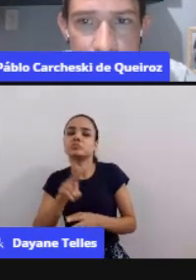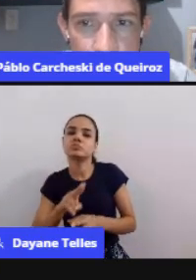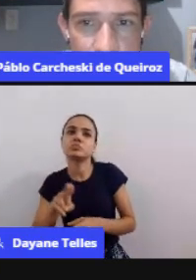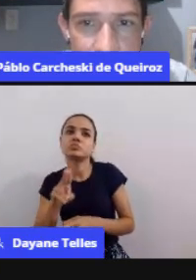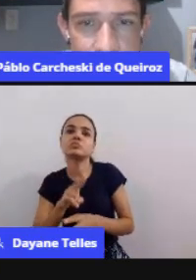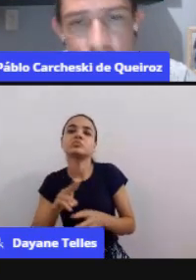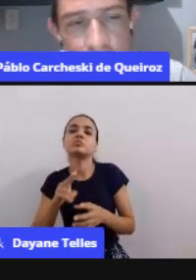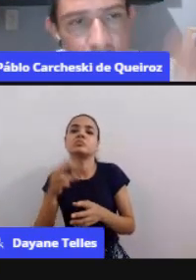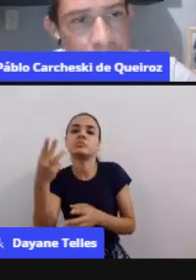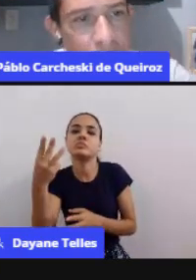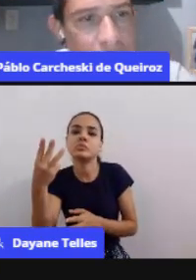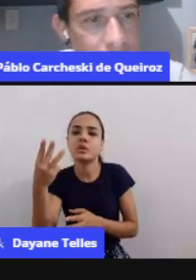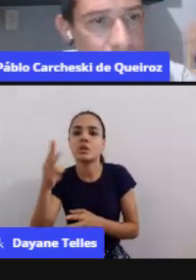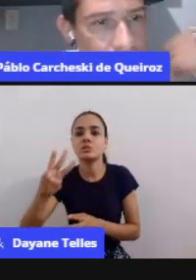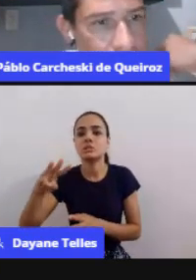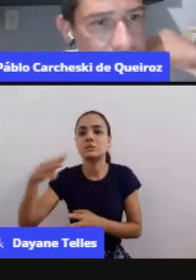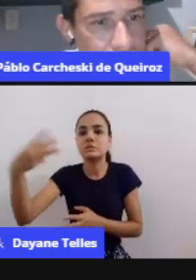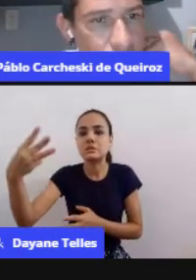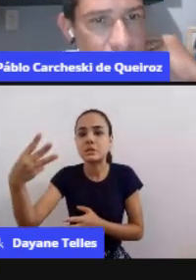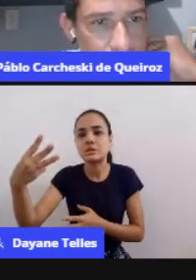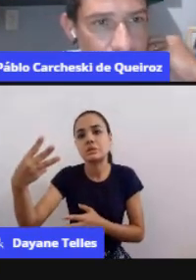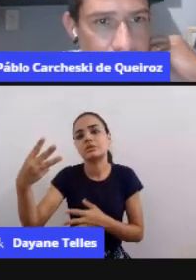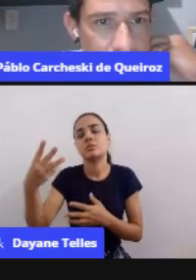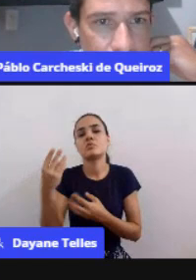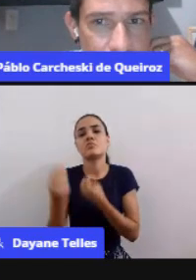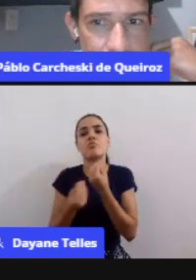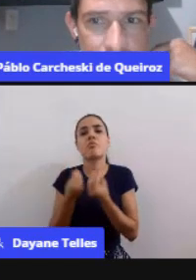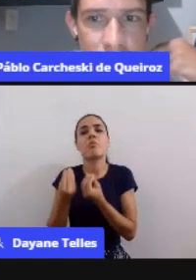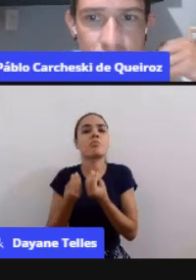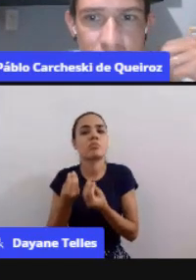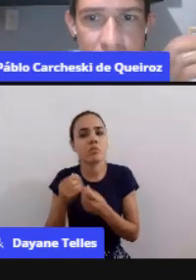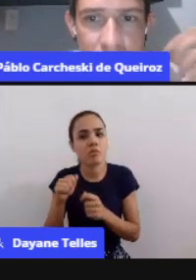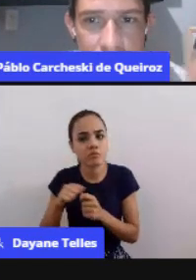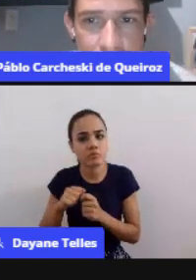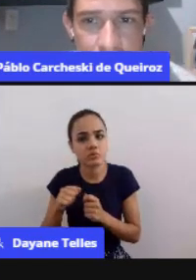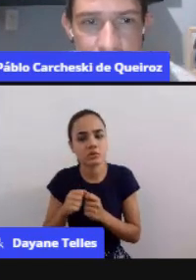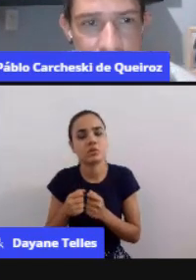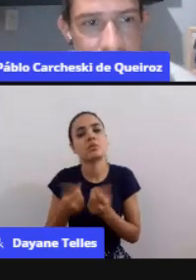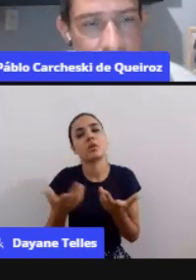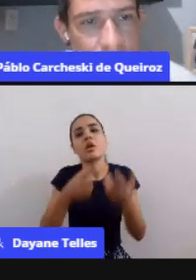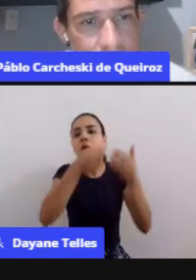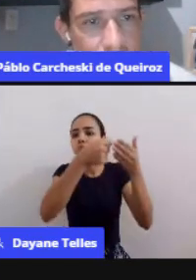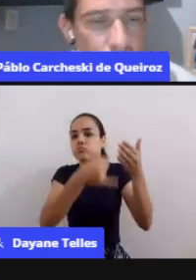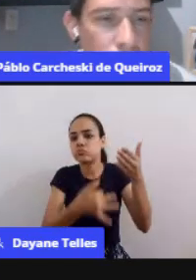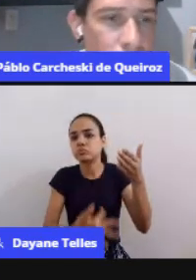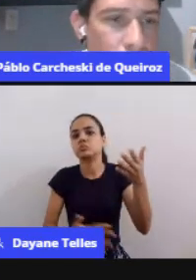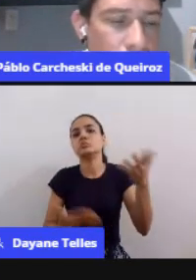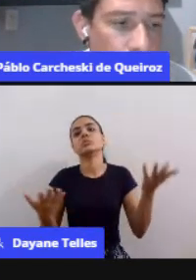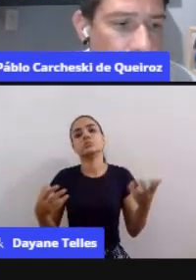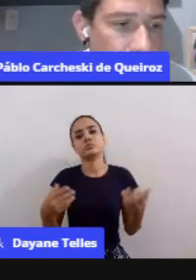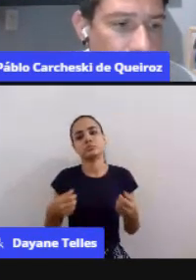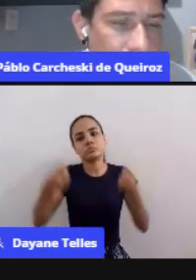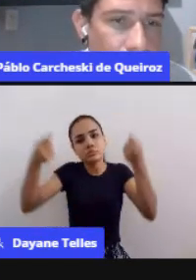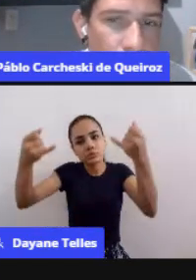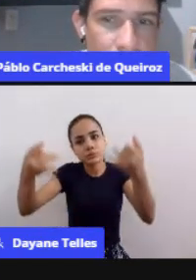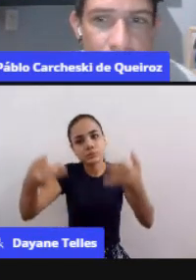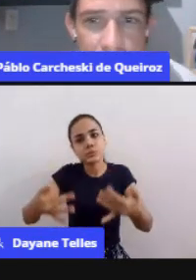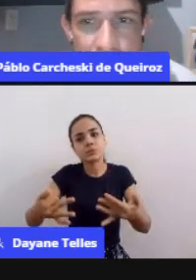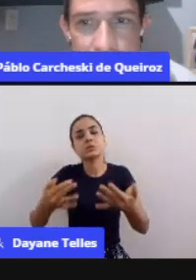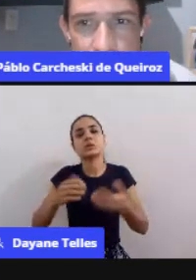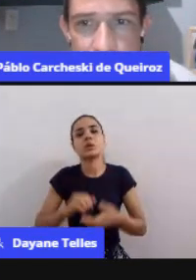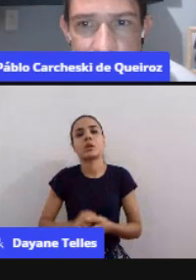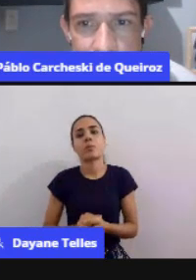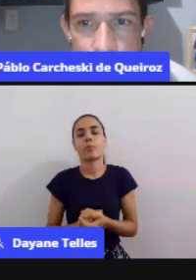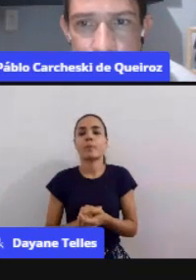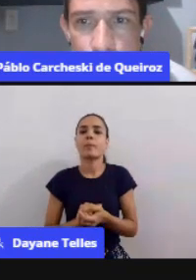para serem exploradas, igual foi explorado a questão do estacionamento, né? Aqui lá a fração lá era da hora,